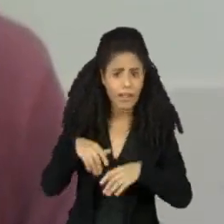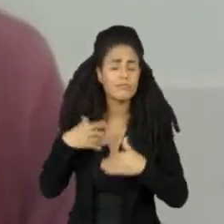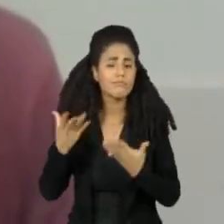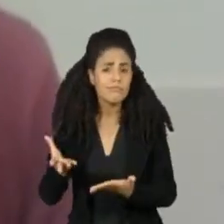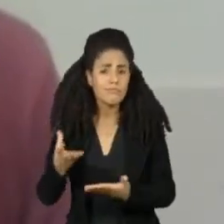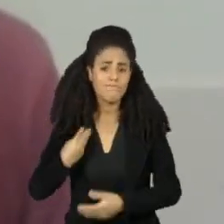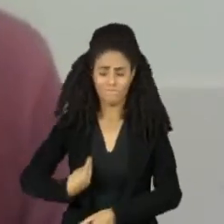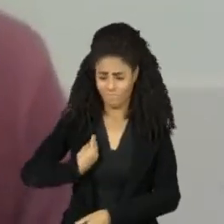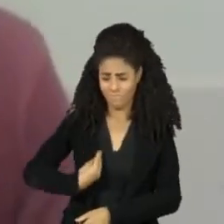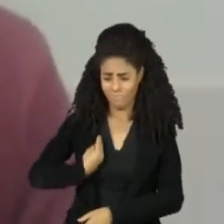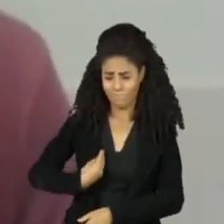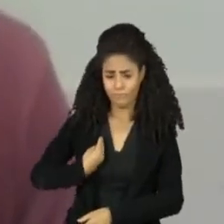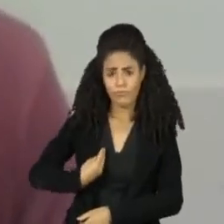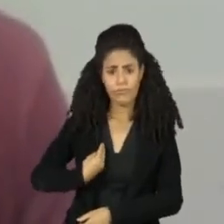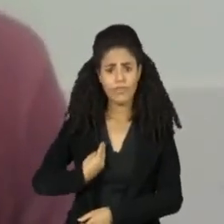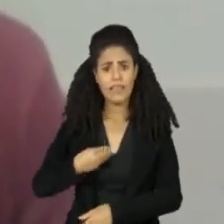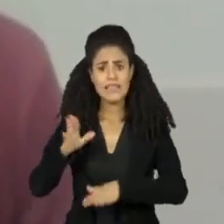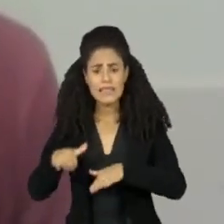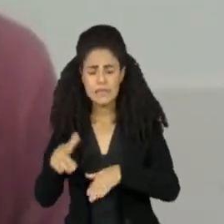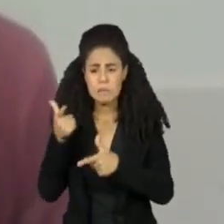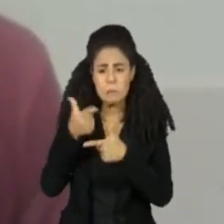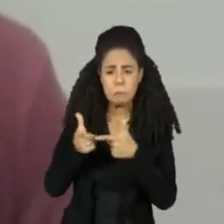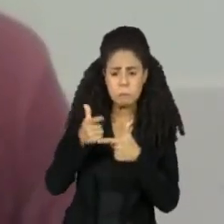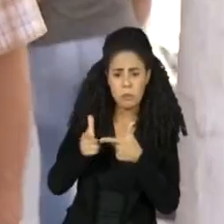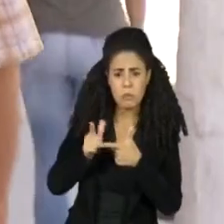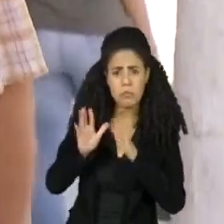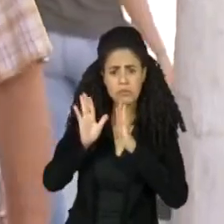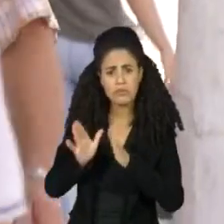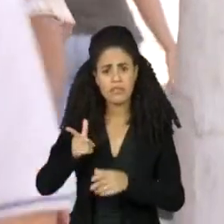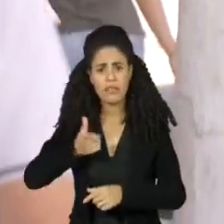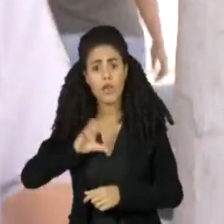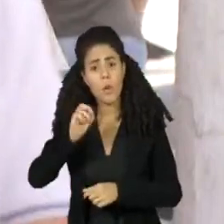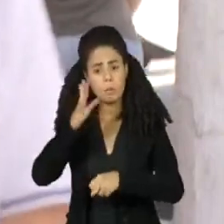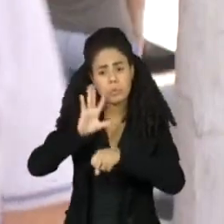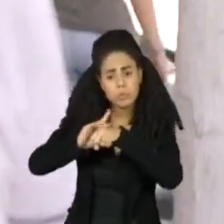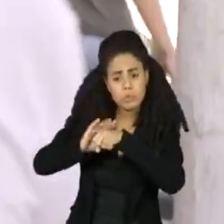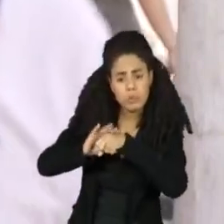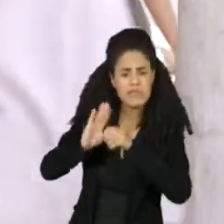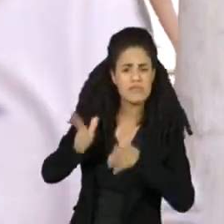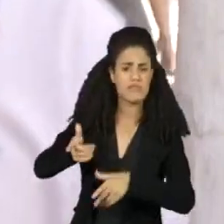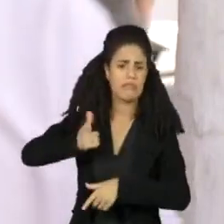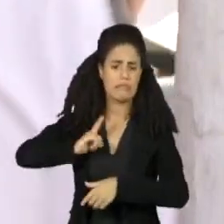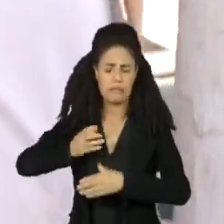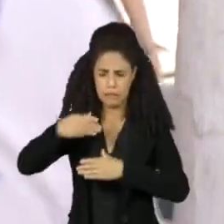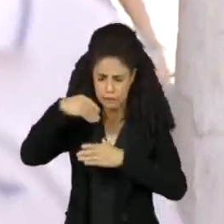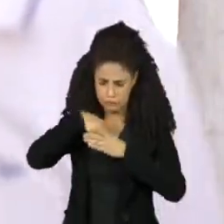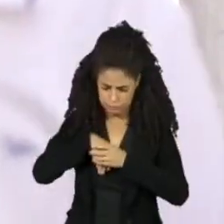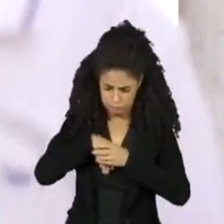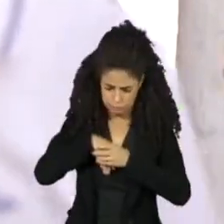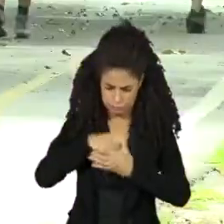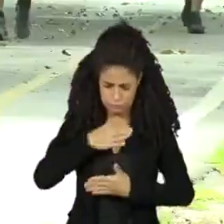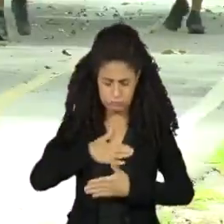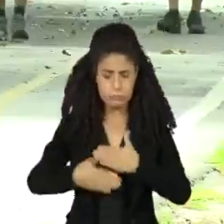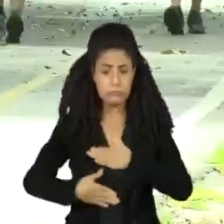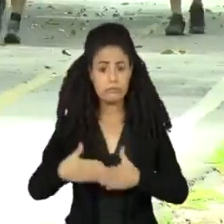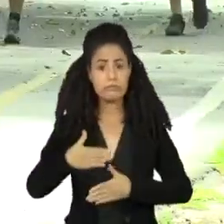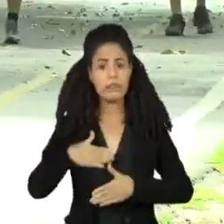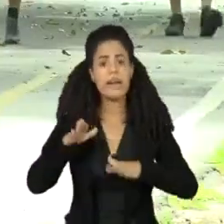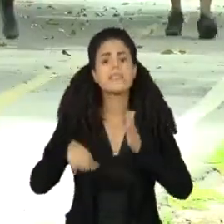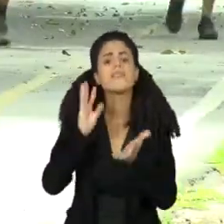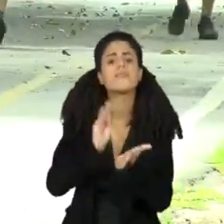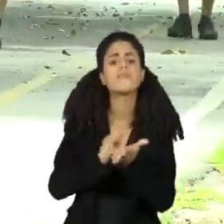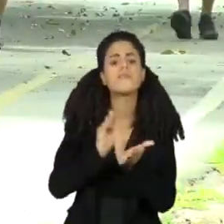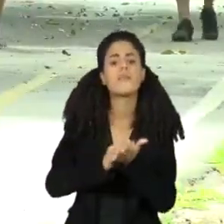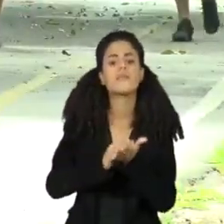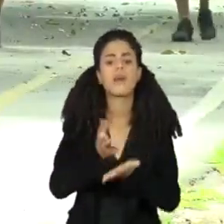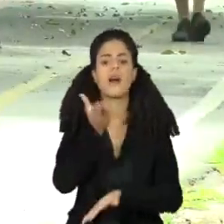pra tanto né manejar problemas casa já tem mas principalmente é para ter hábitos mais saudáveis para